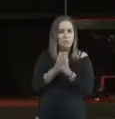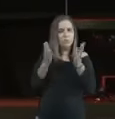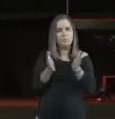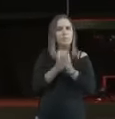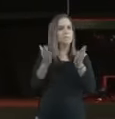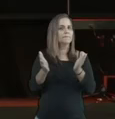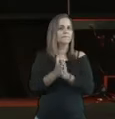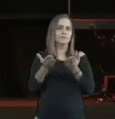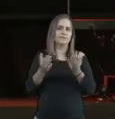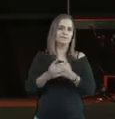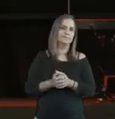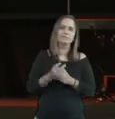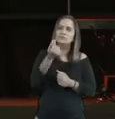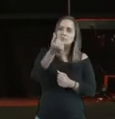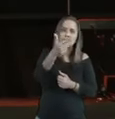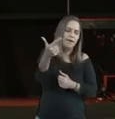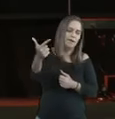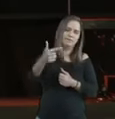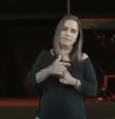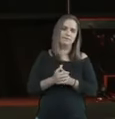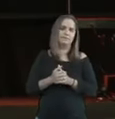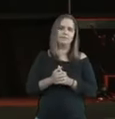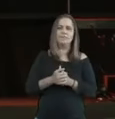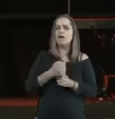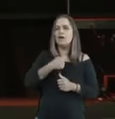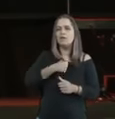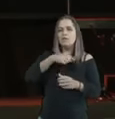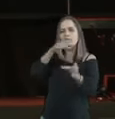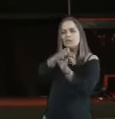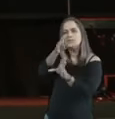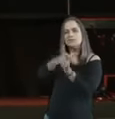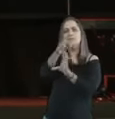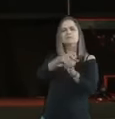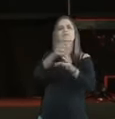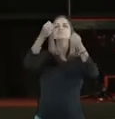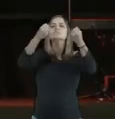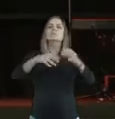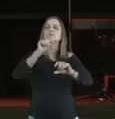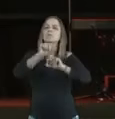vida não é aquilo que eu acumulo, mas é aquilo que eu entrego.